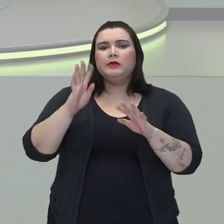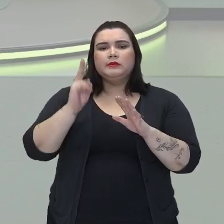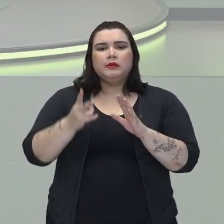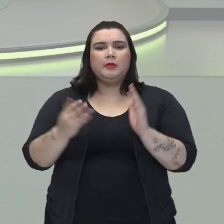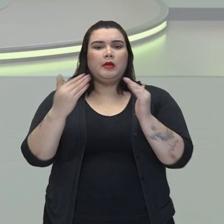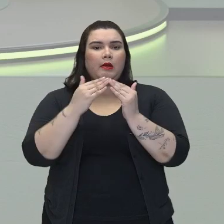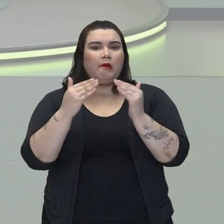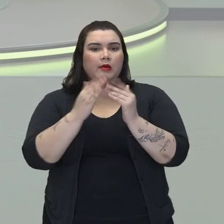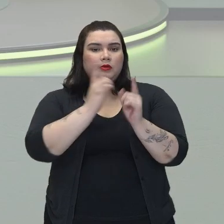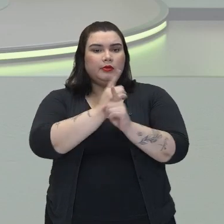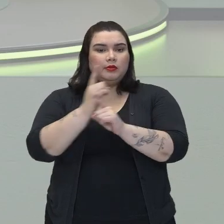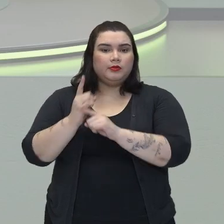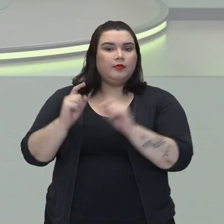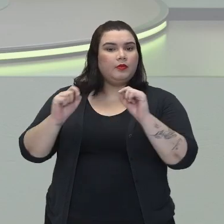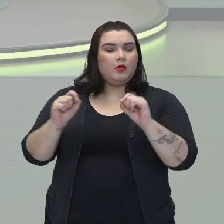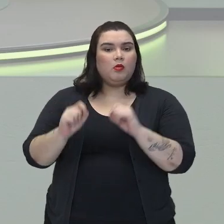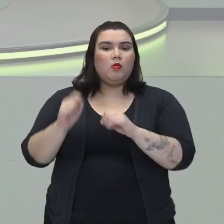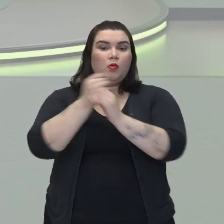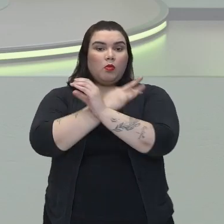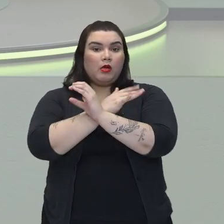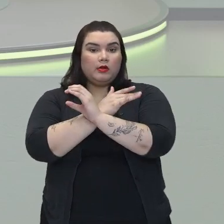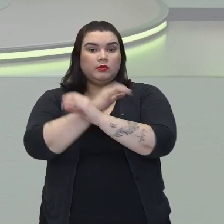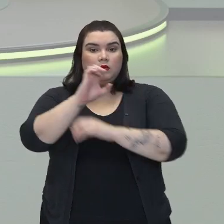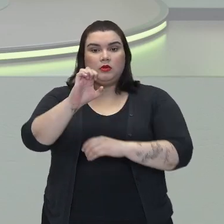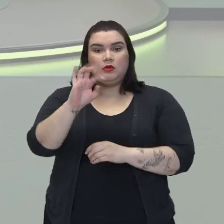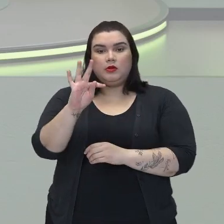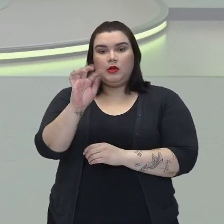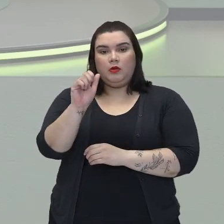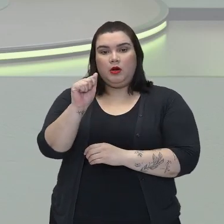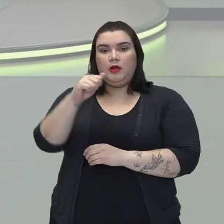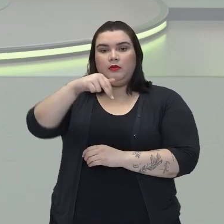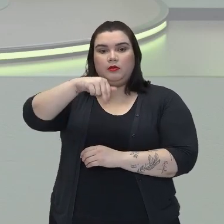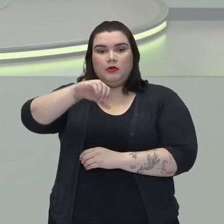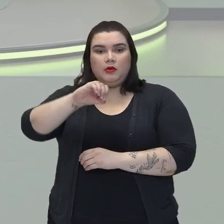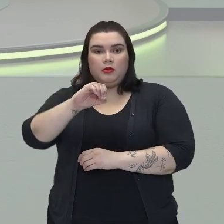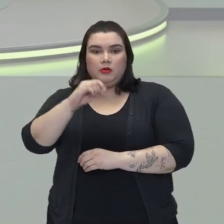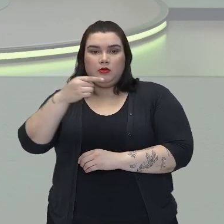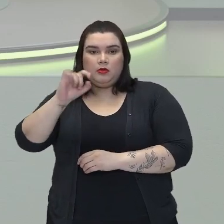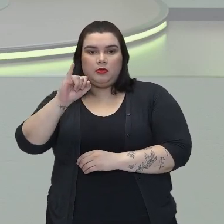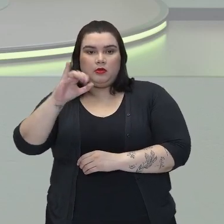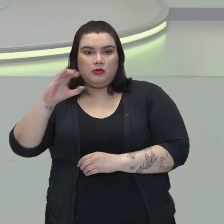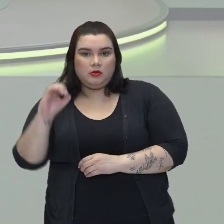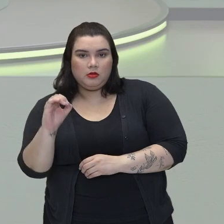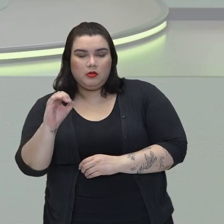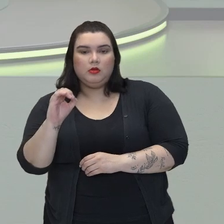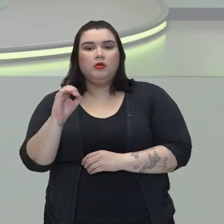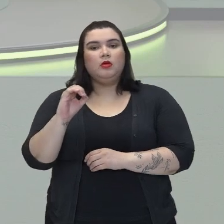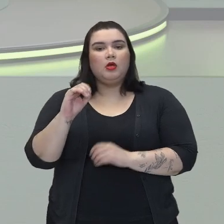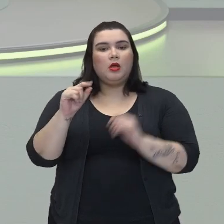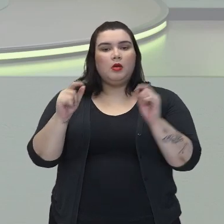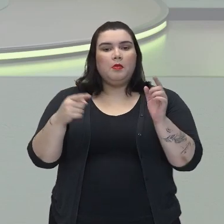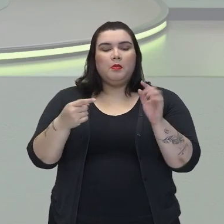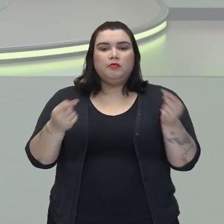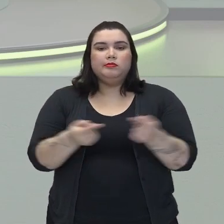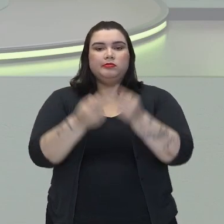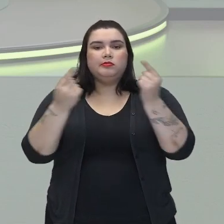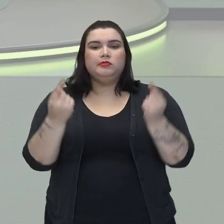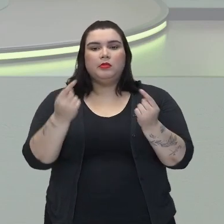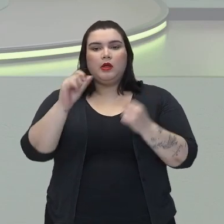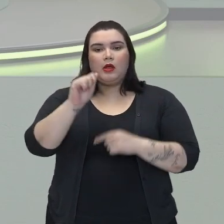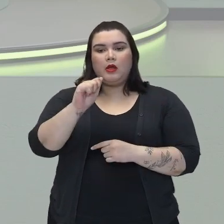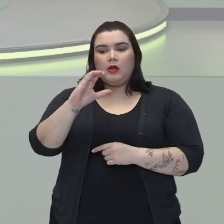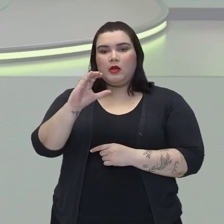o ácido etanóico. O ácido etanóico ele é conhecido popularmente como ácido acético, né? E ele é um